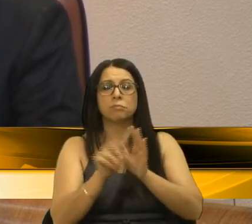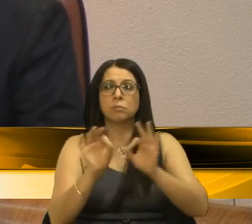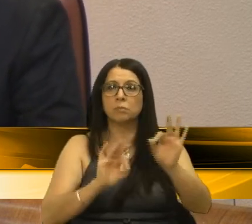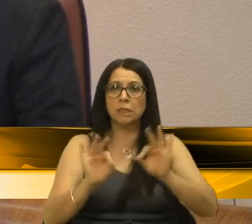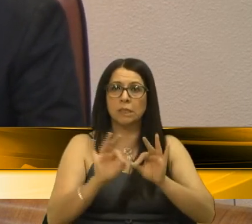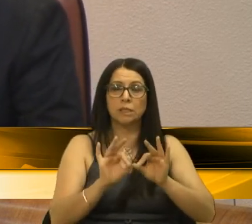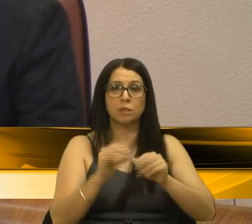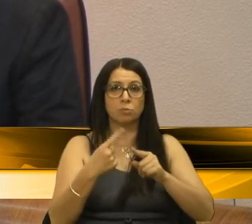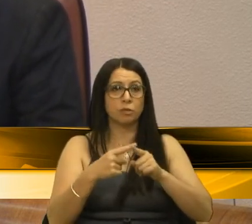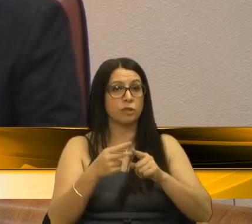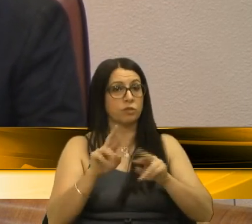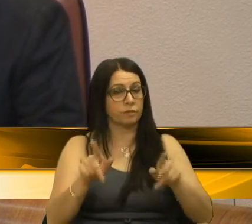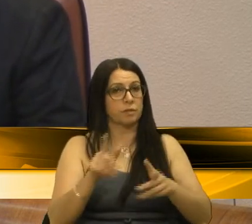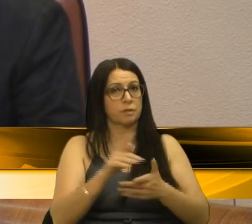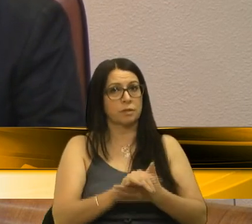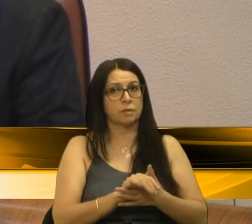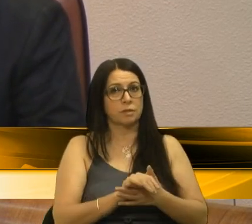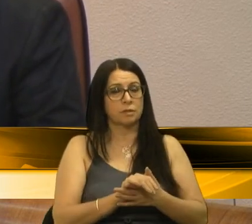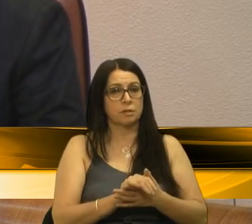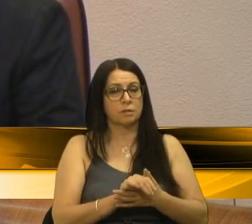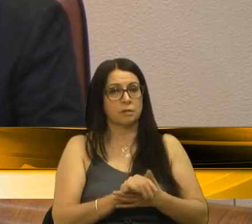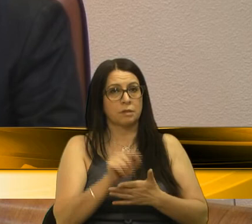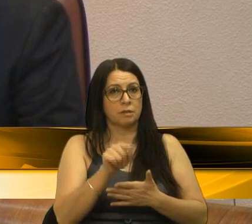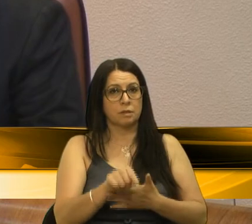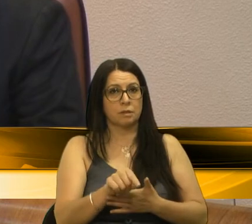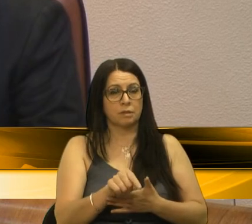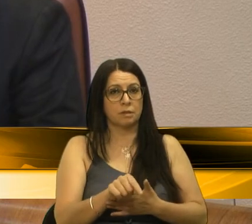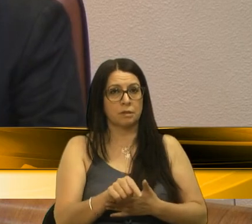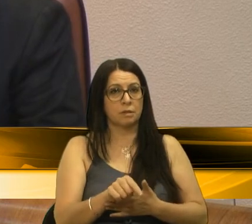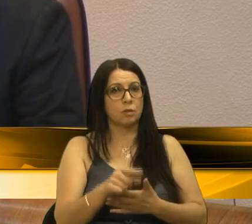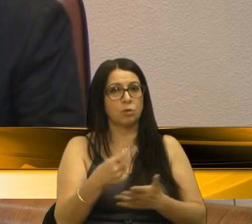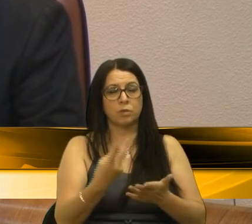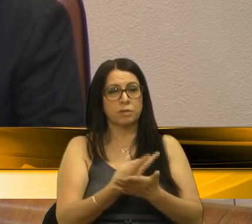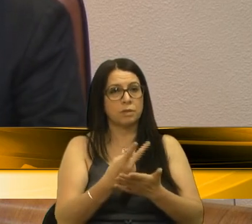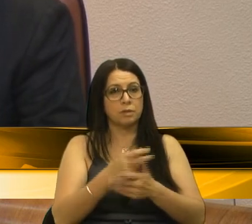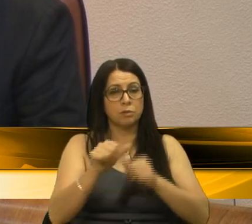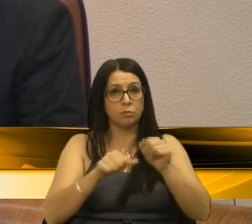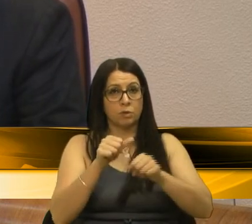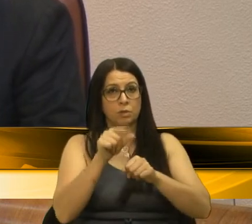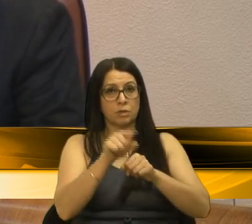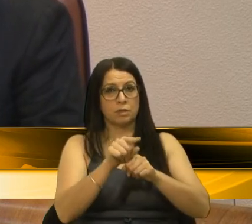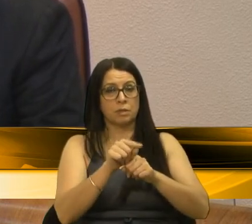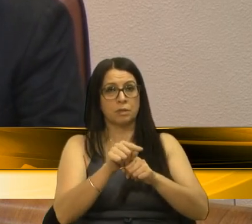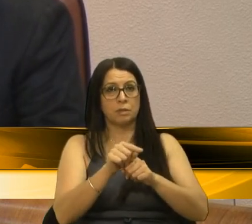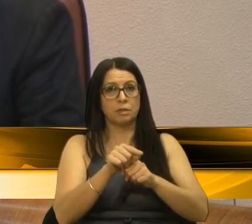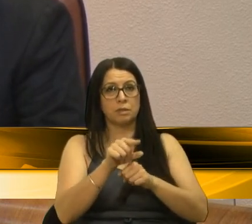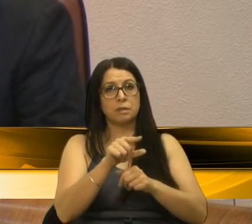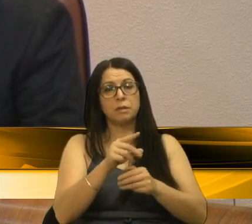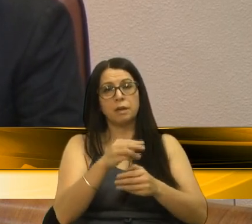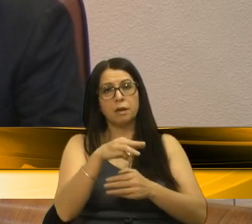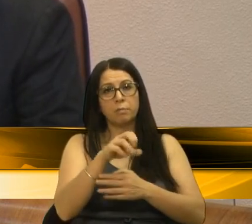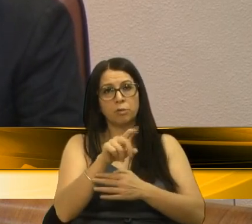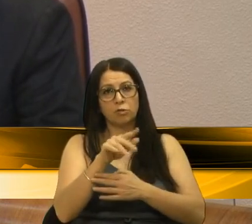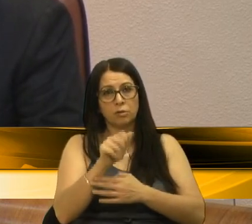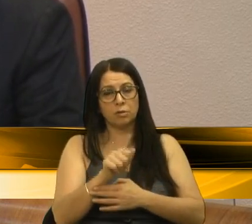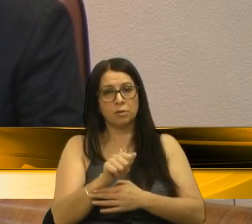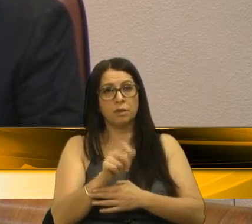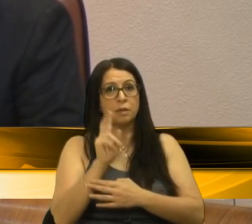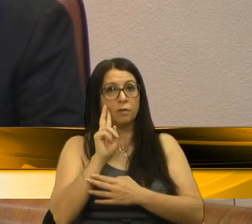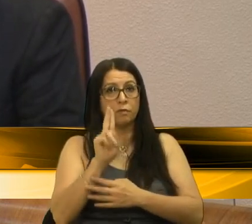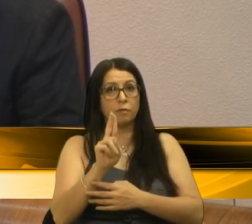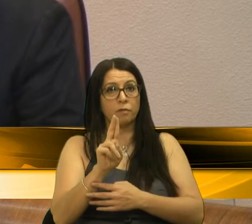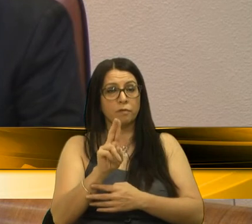pois, ao contrário do afirmado, a suposta irreversibilidade da medida liminar deferia no juízo